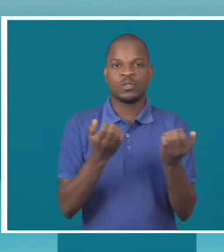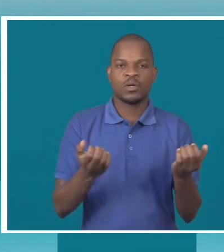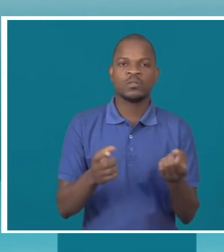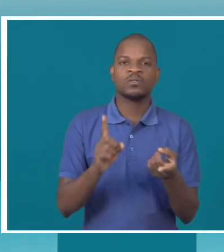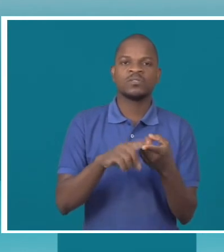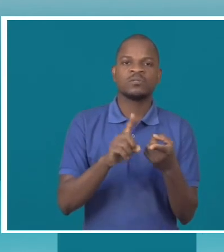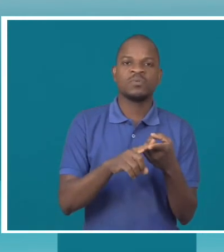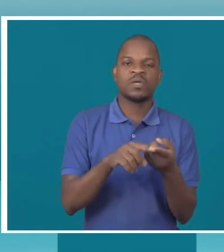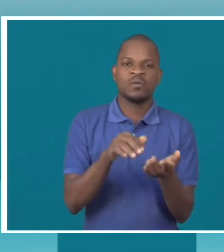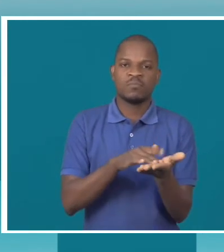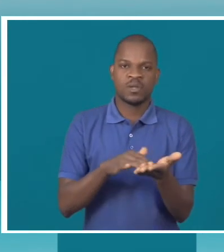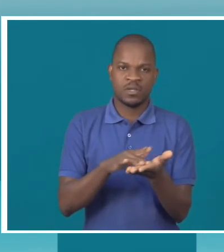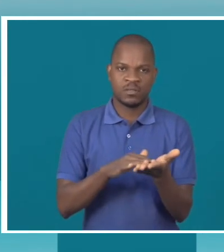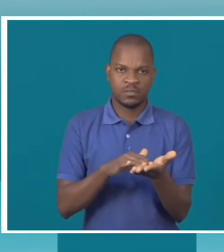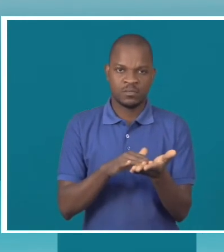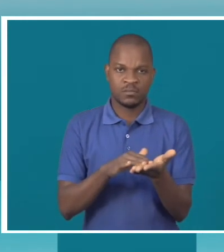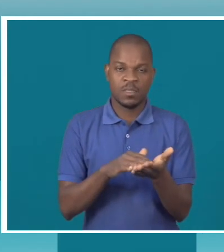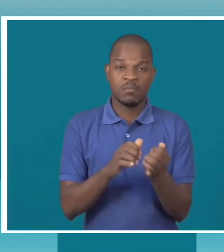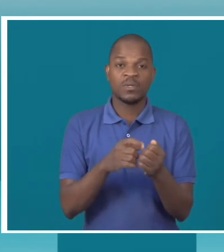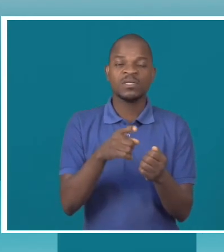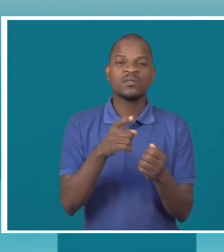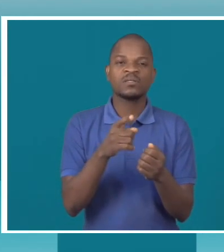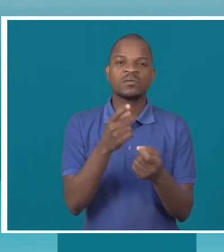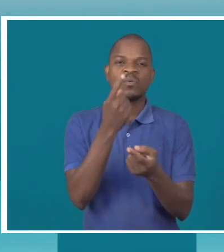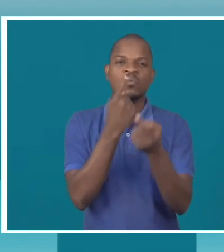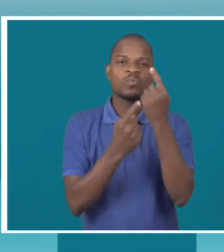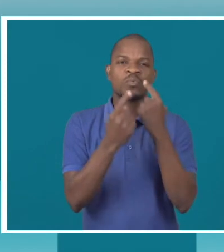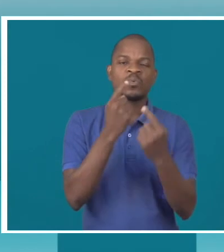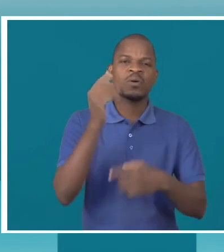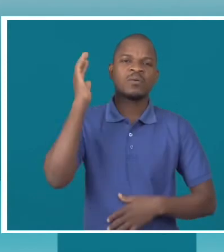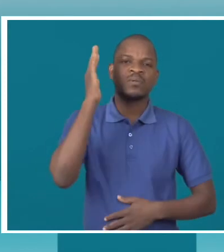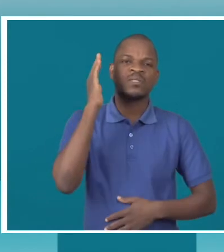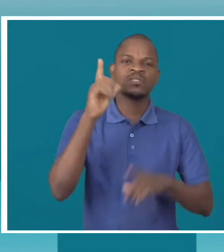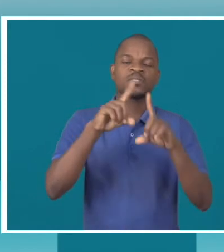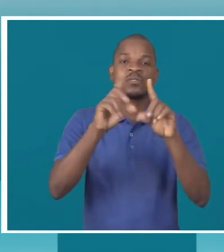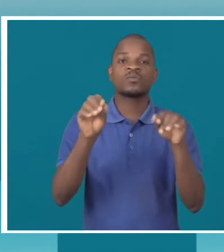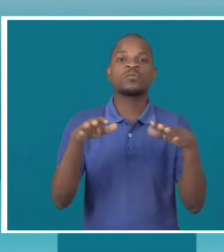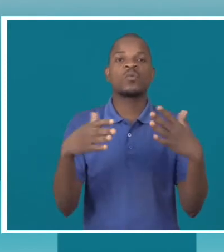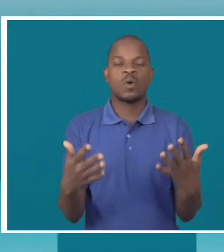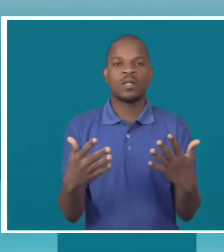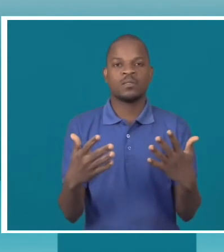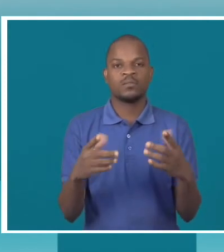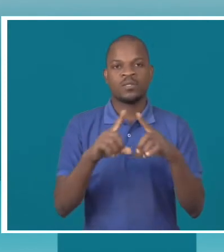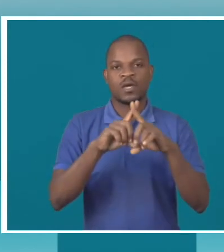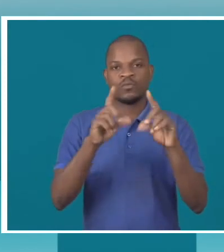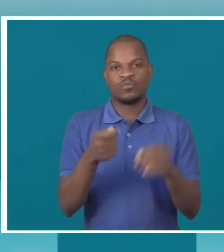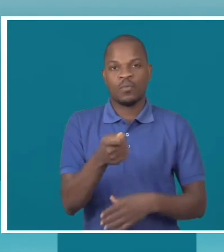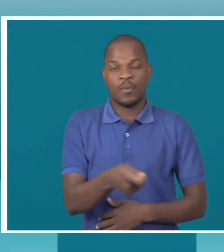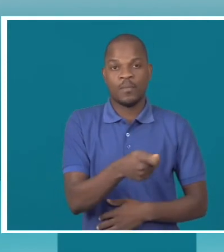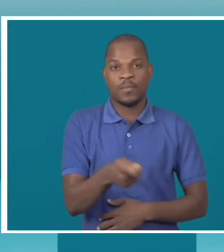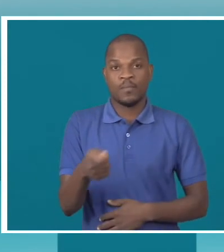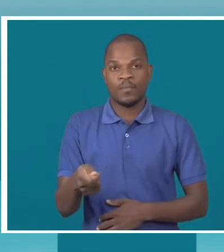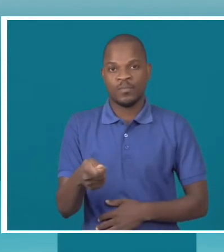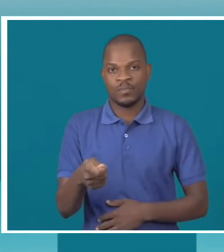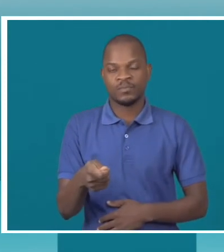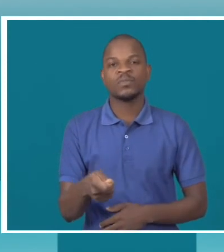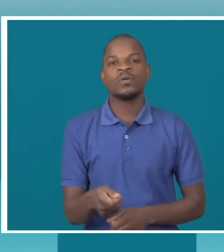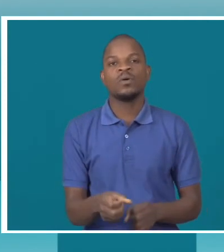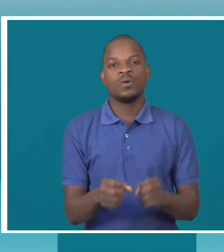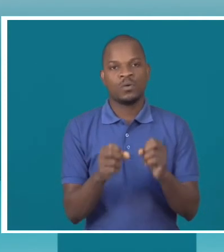fala do braile. Nós íamos falar da bingala branca, a palestra, assim sim, com os colegas. Vamos falar da bingala branca. No livro, está